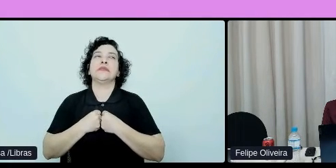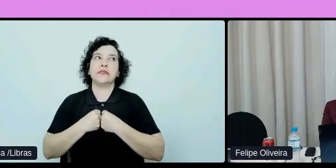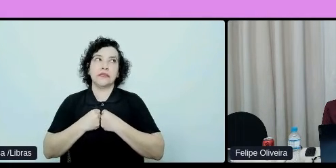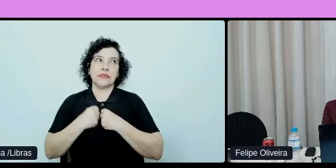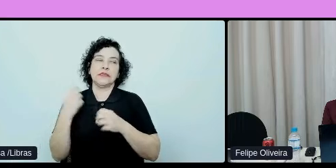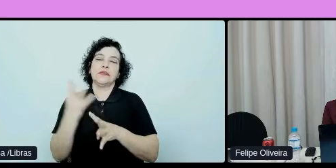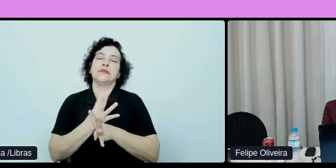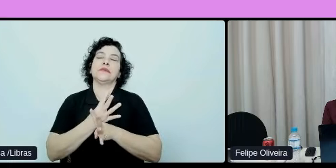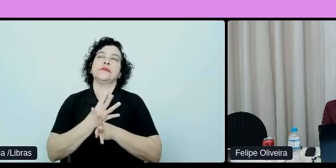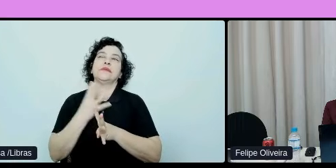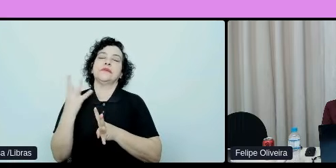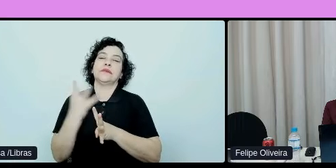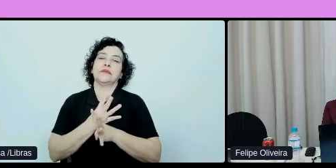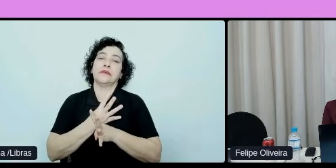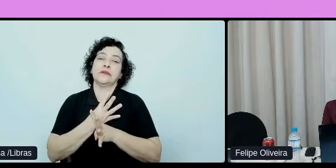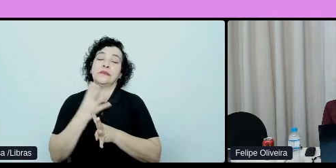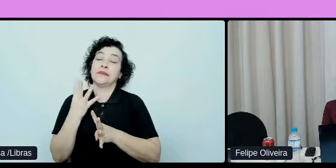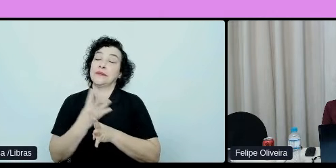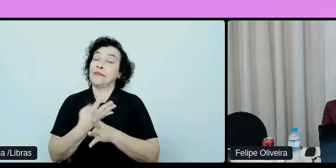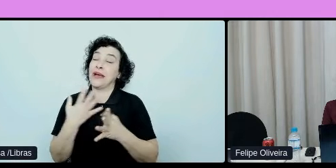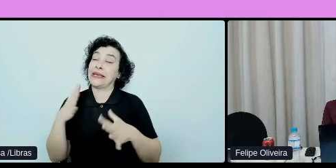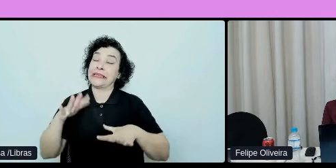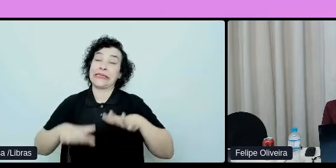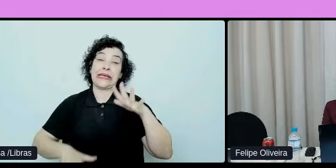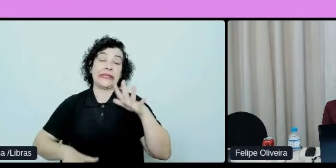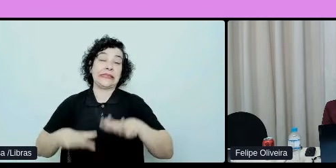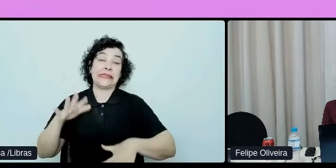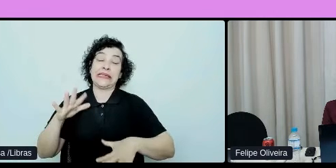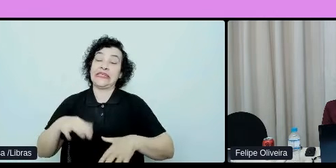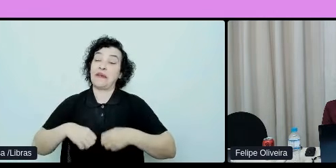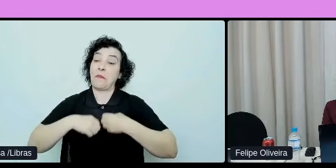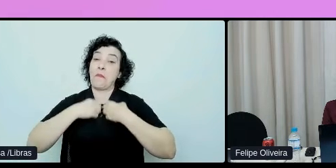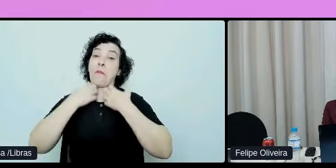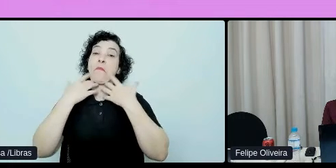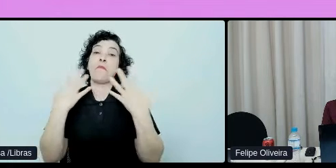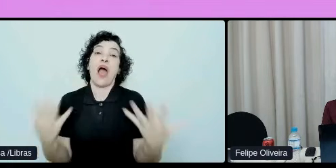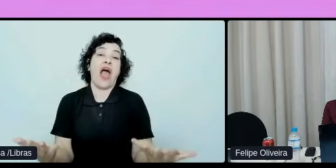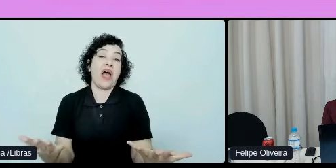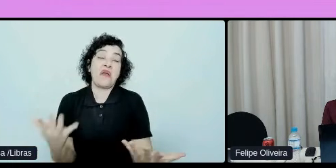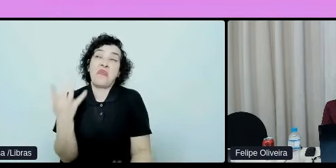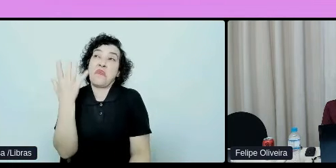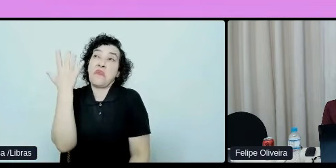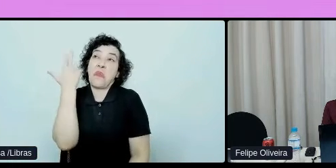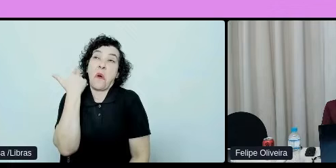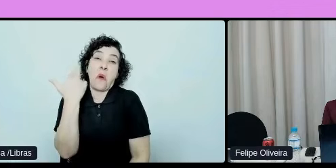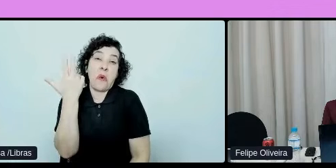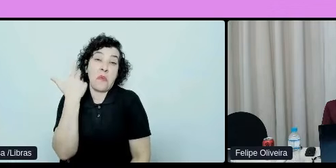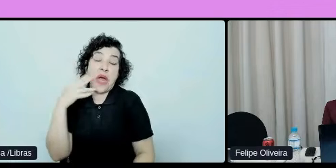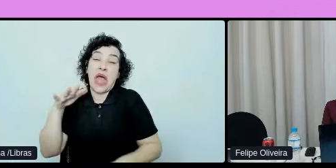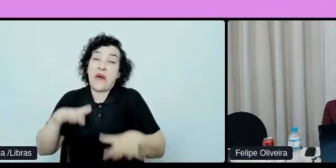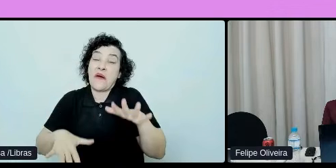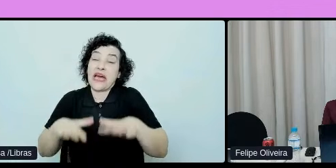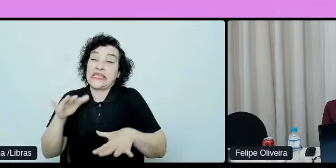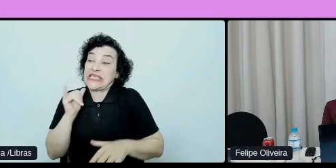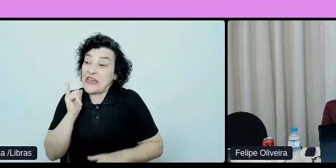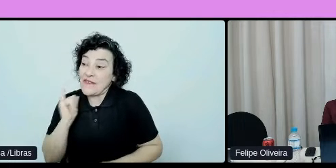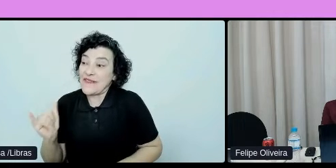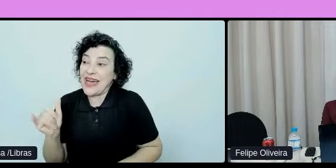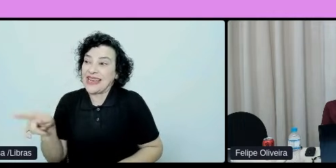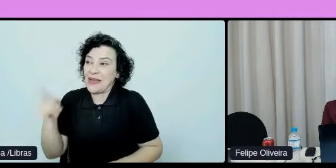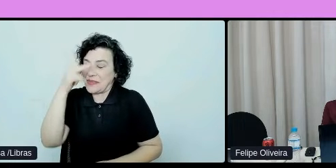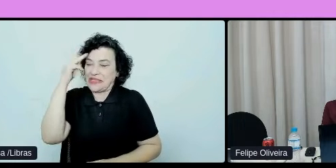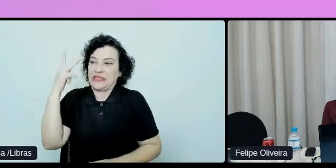meus pensamentos. Mas tem hora que isso sai assim automático. Em momentos que não deveria sair, eu acabo me colocando em situações bem